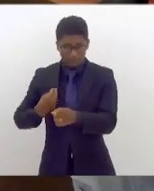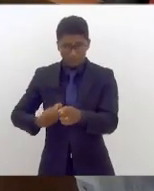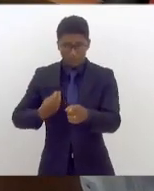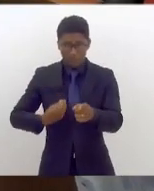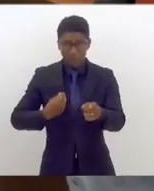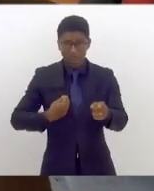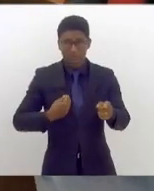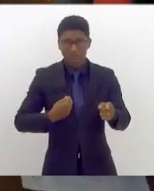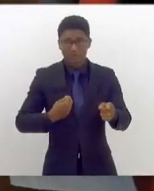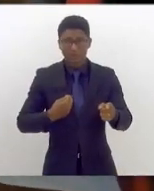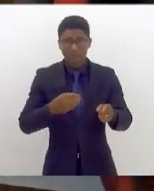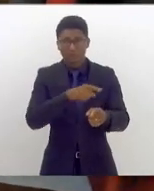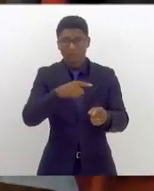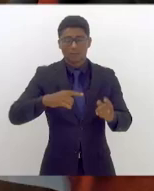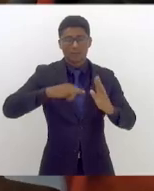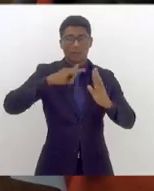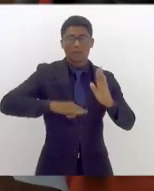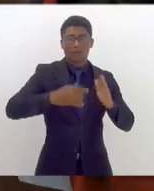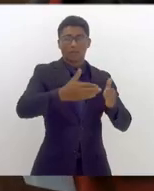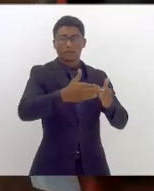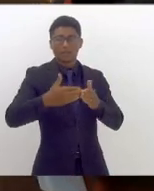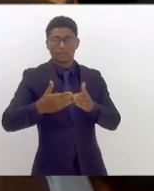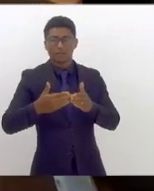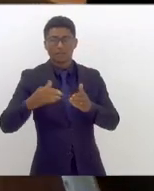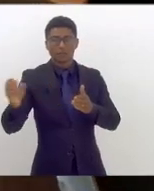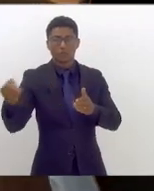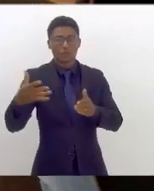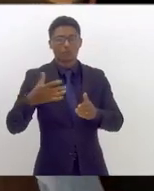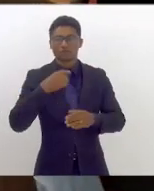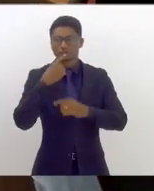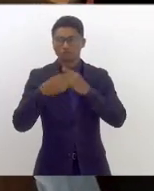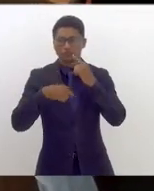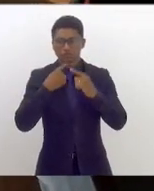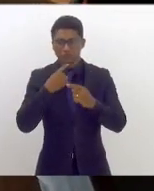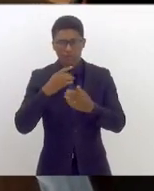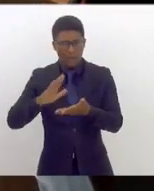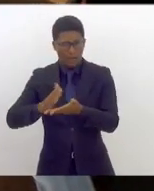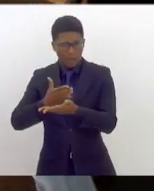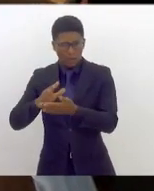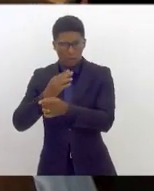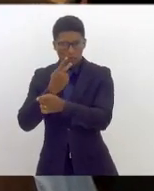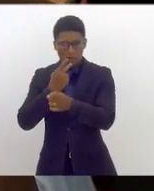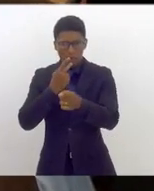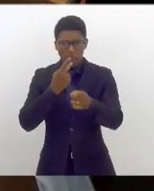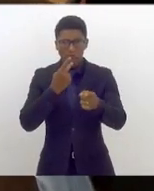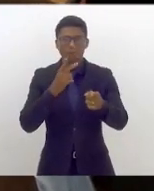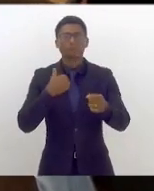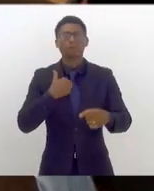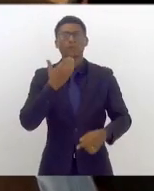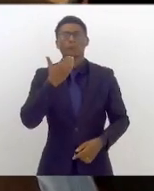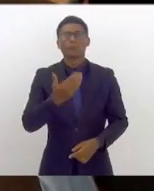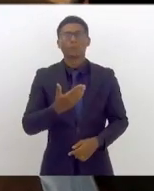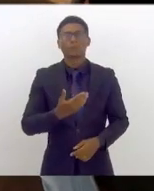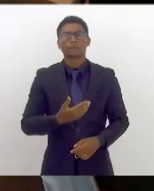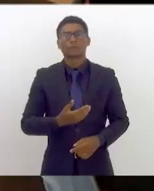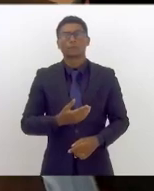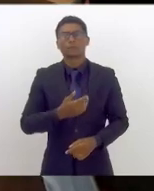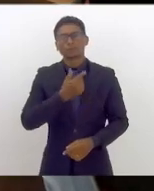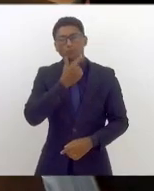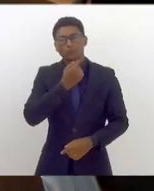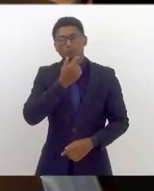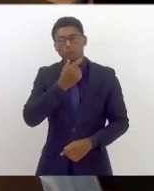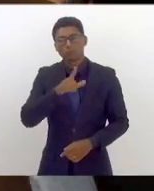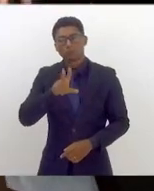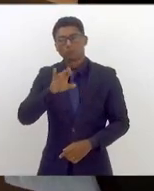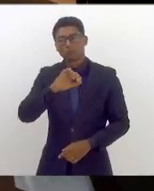conseguiam renovar as licenças eu pedi inclusive pelo para o Luiz Firmino que é do nosso mandato foi